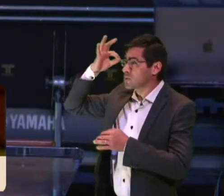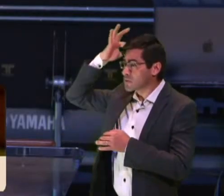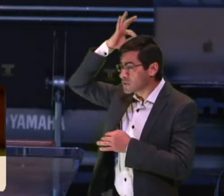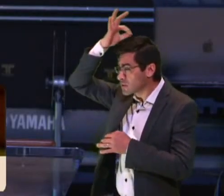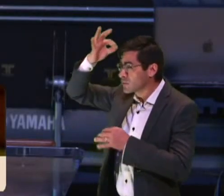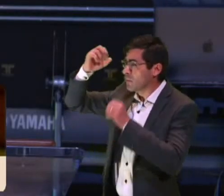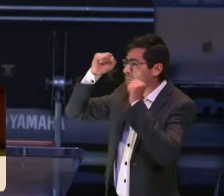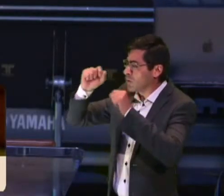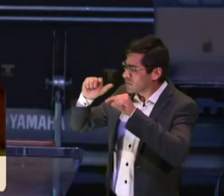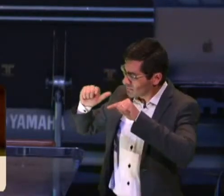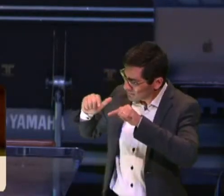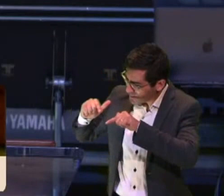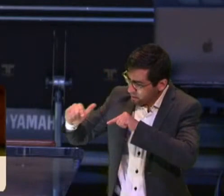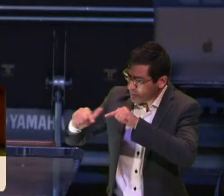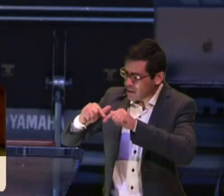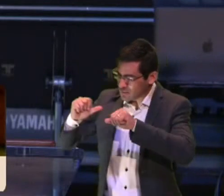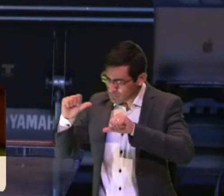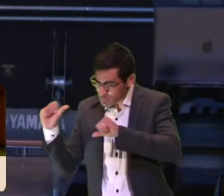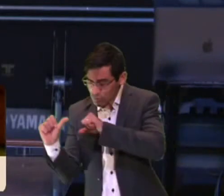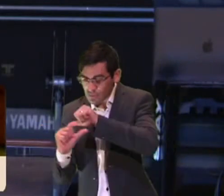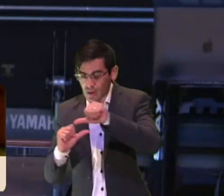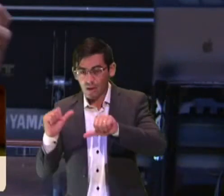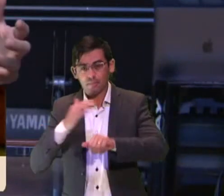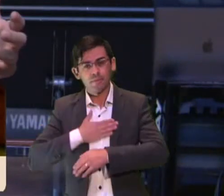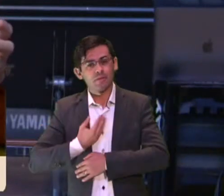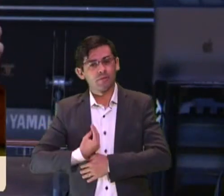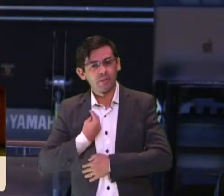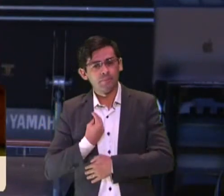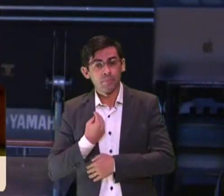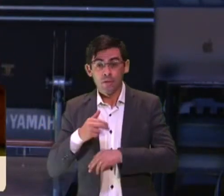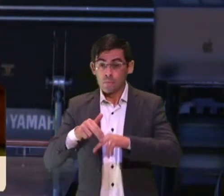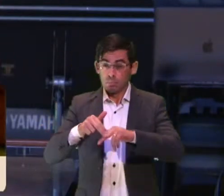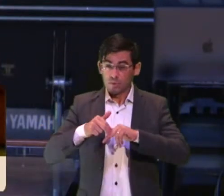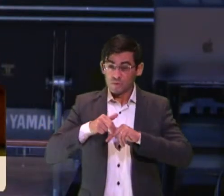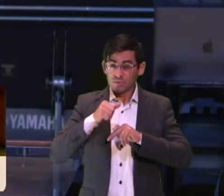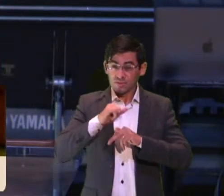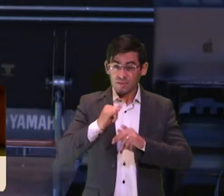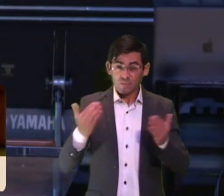agir. Por isso, se hoje existe algum empecilho,